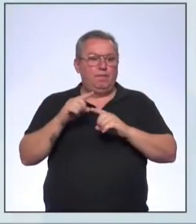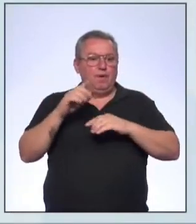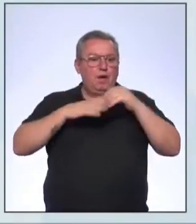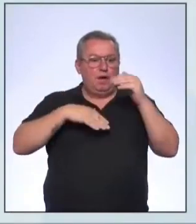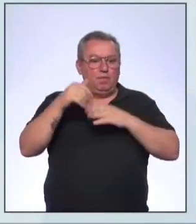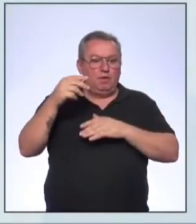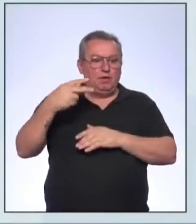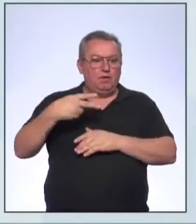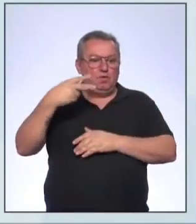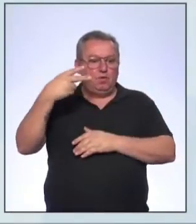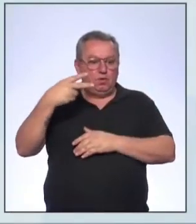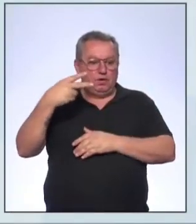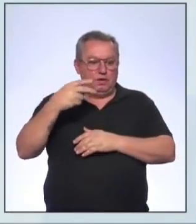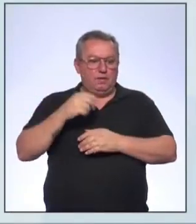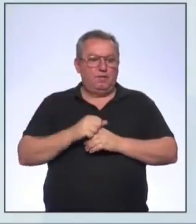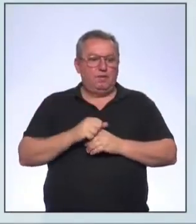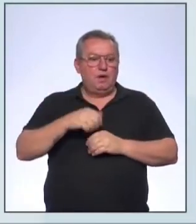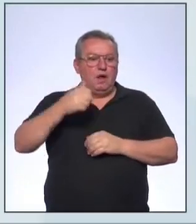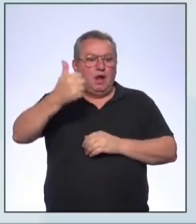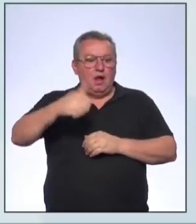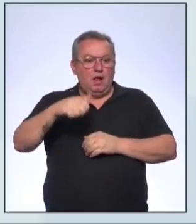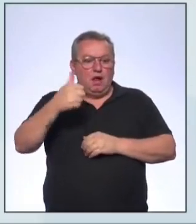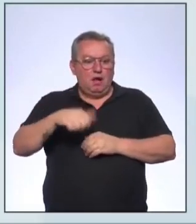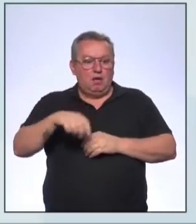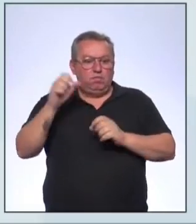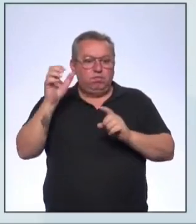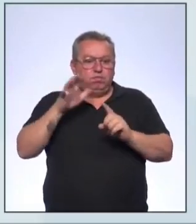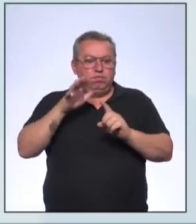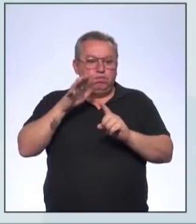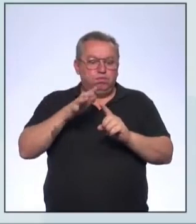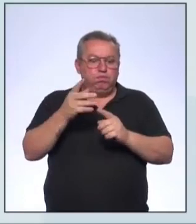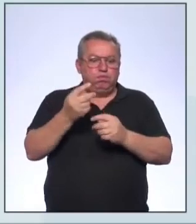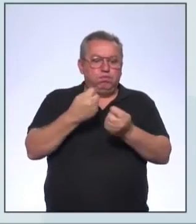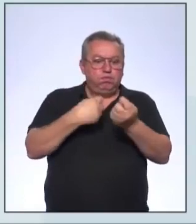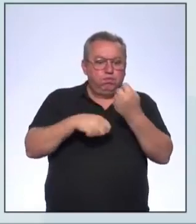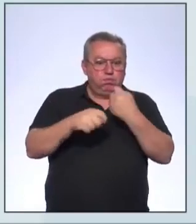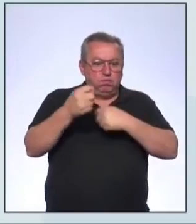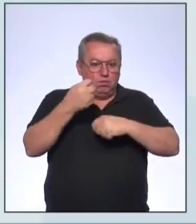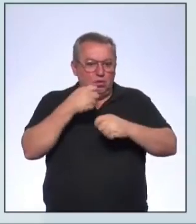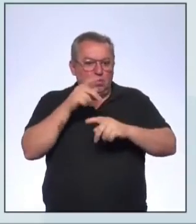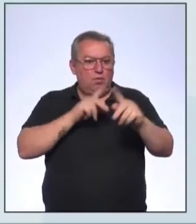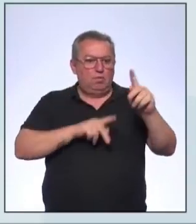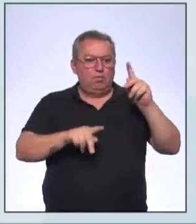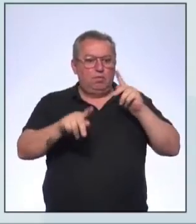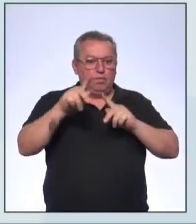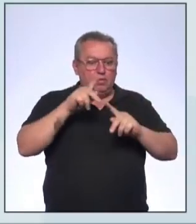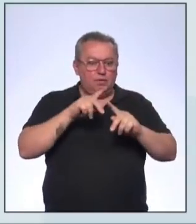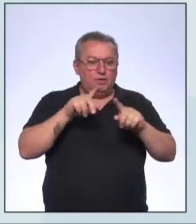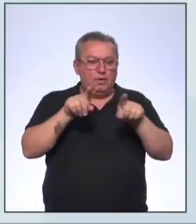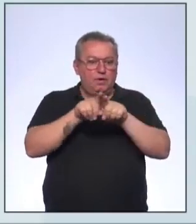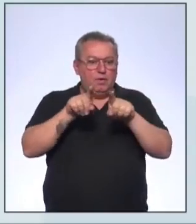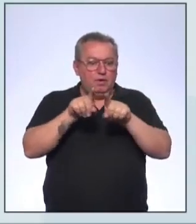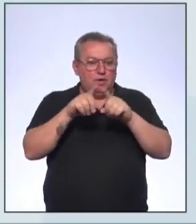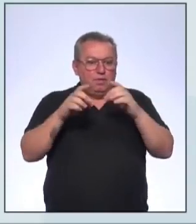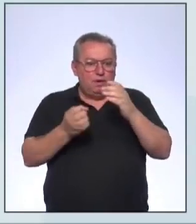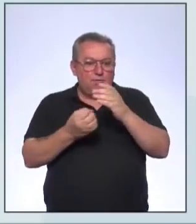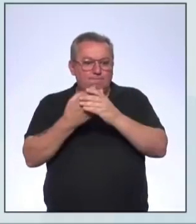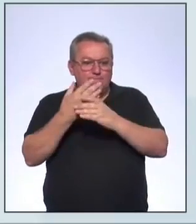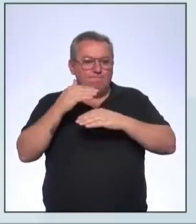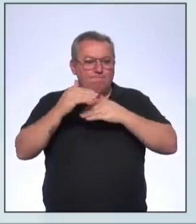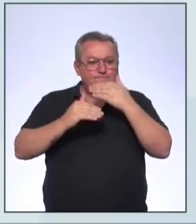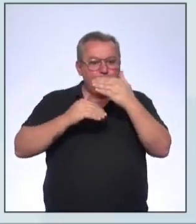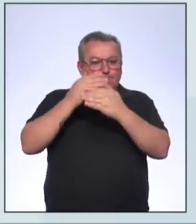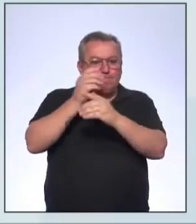habilidade 2 para o 7º ano. Analisar a influência dos fluxos econômicos e populacionais na